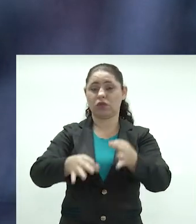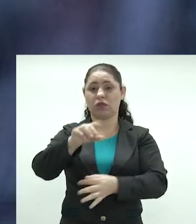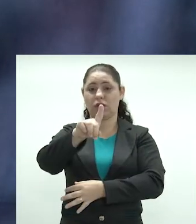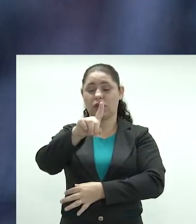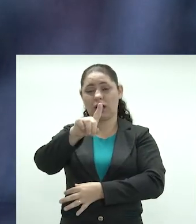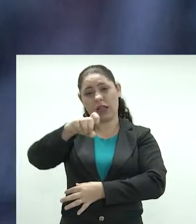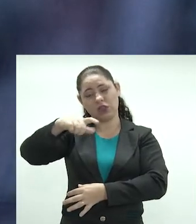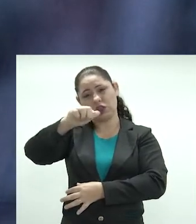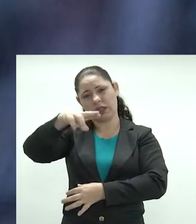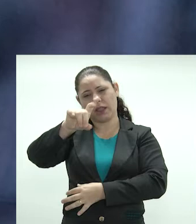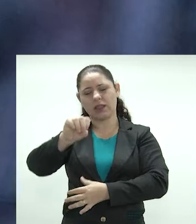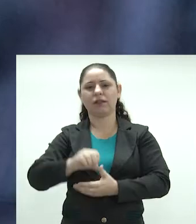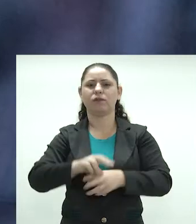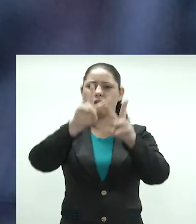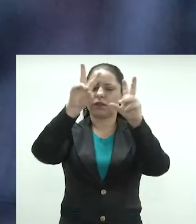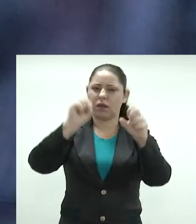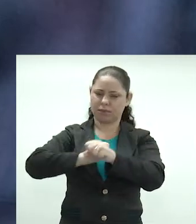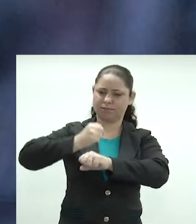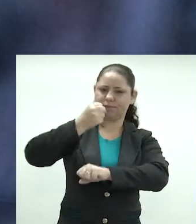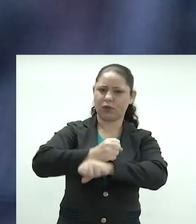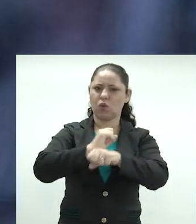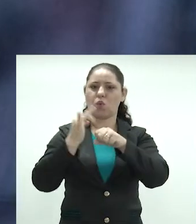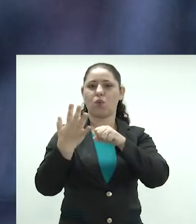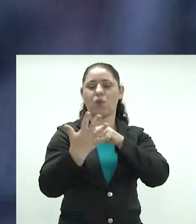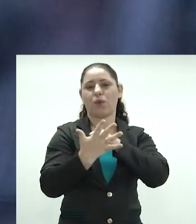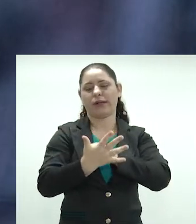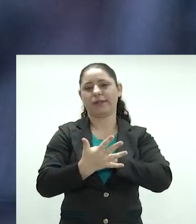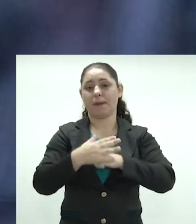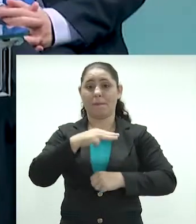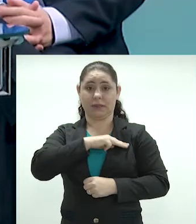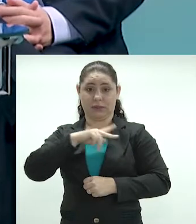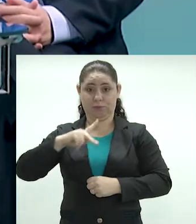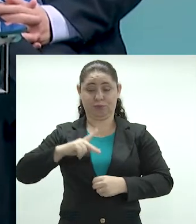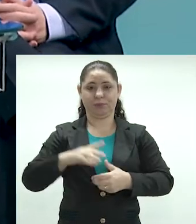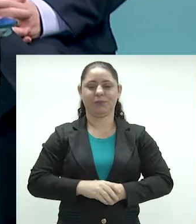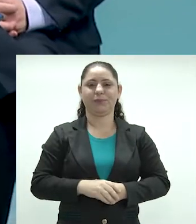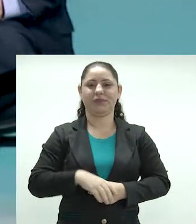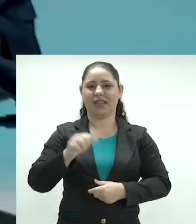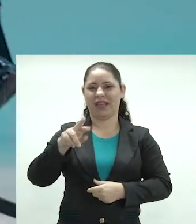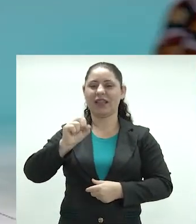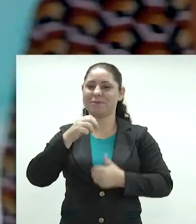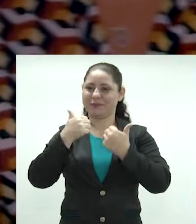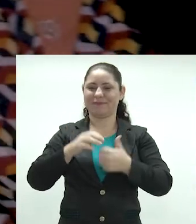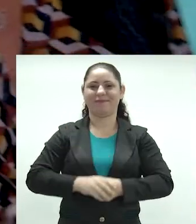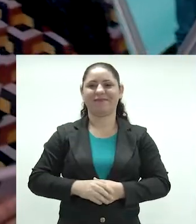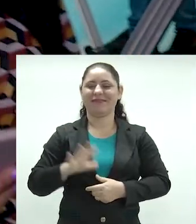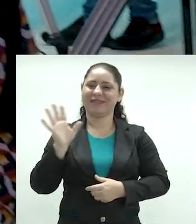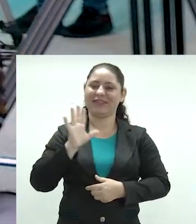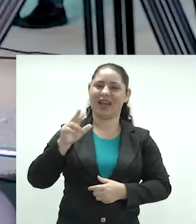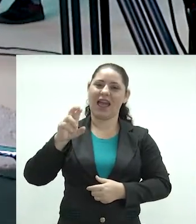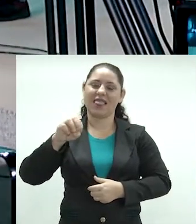Magno. O tema é o enfrentamento da pandemia do Covid-19 pelo Ministério Público. E aí, Areta, beleza? Olá, Radamés. Olá,